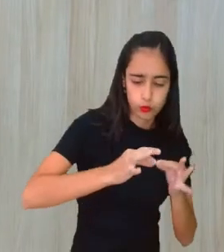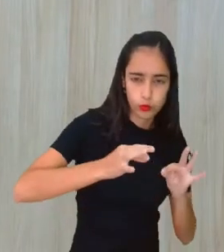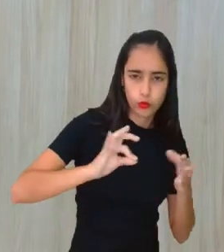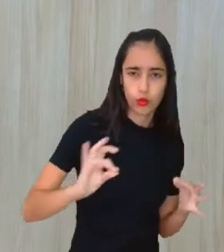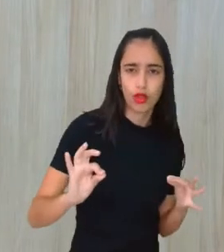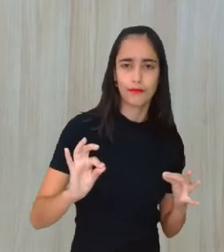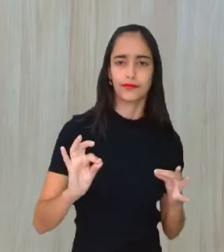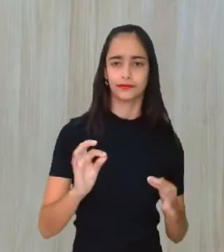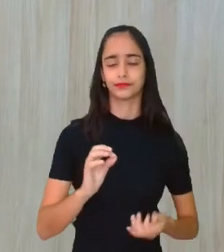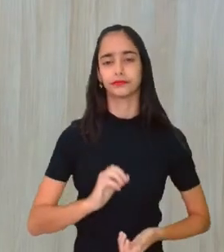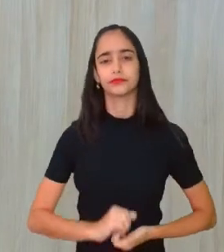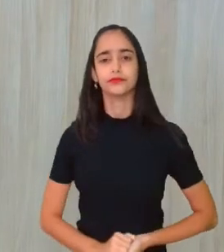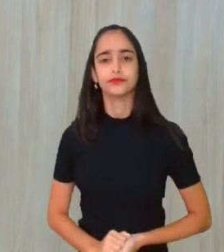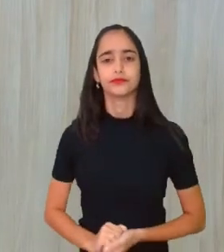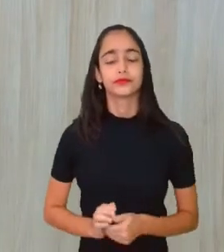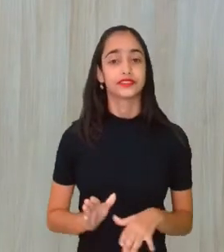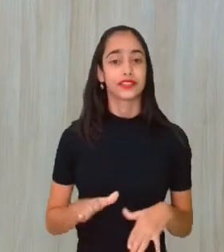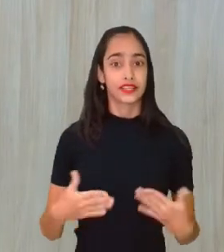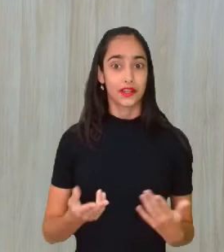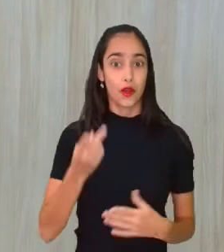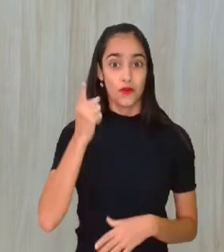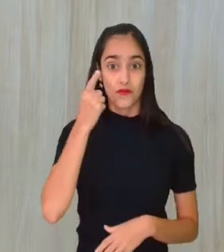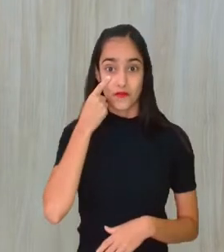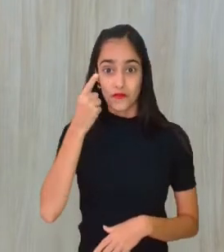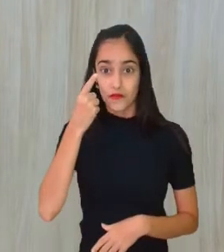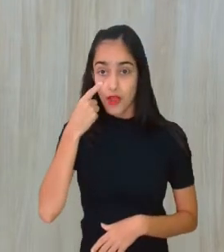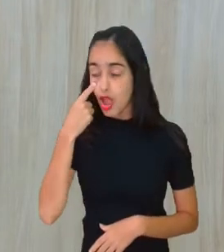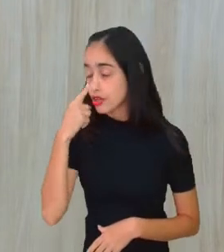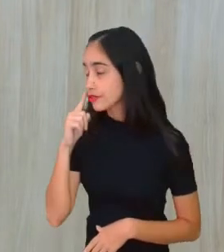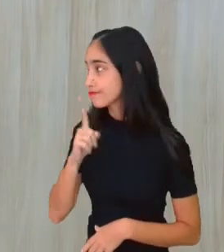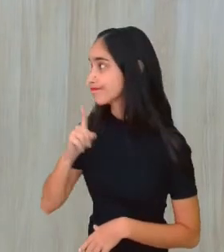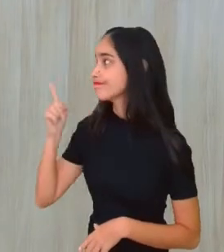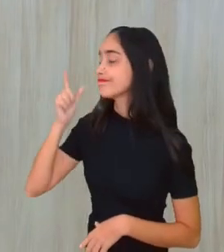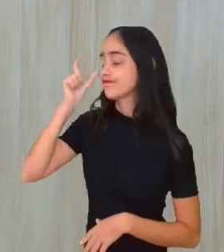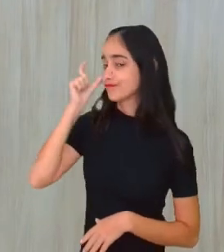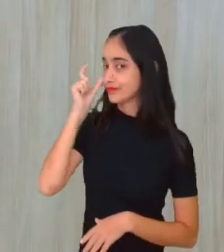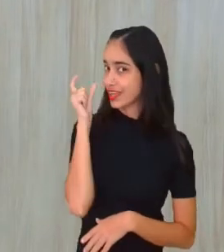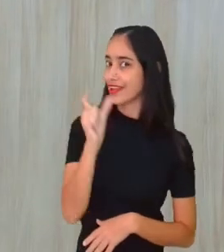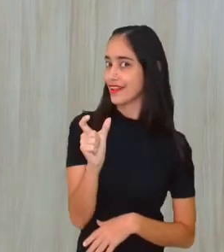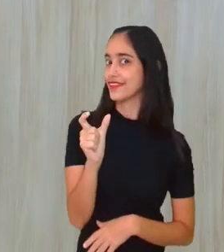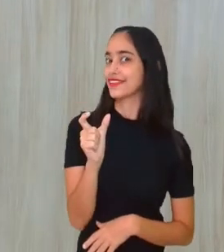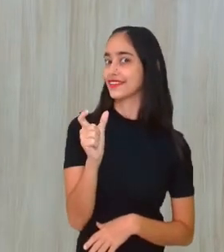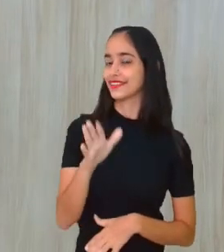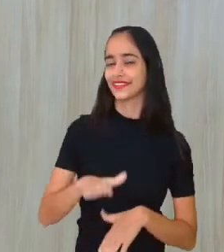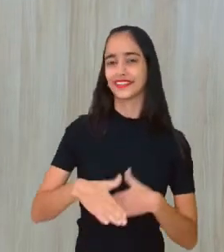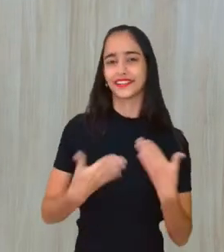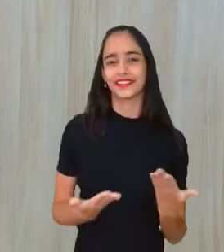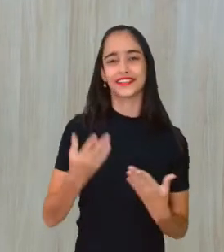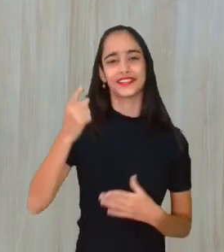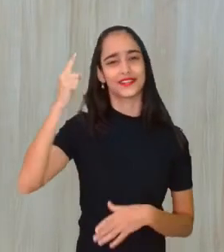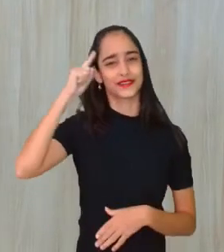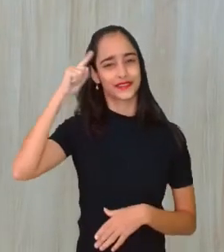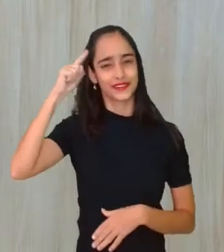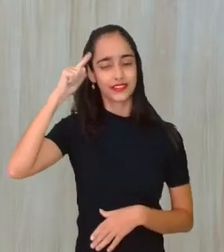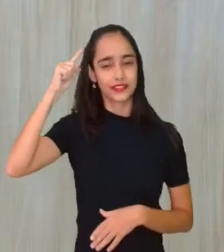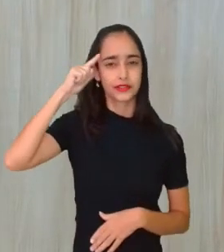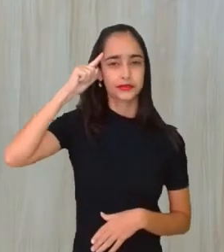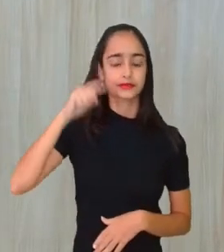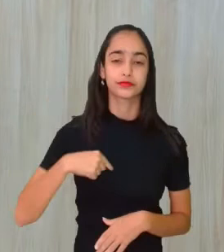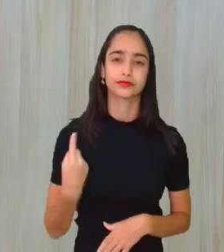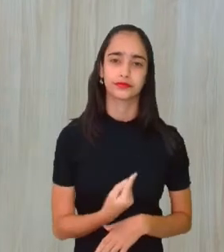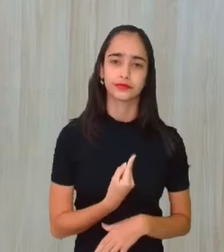a eletricidade. Então, vejam aí como interessante. Então, no nosso dia a dia, nas nossas residências, no